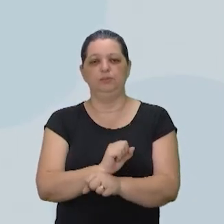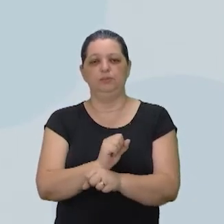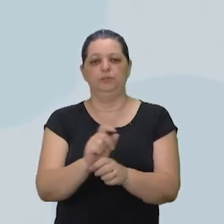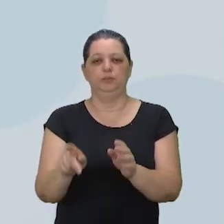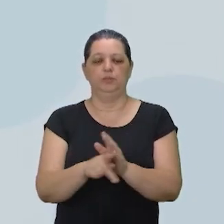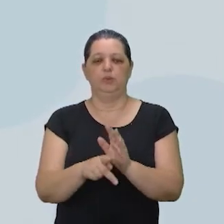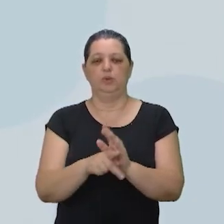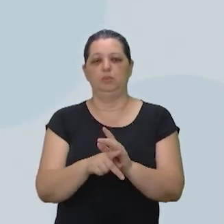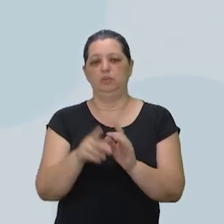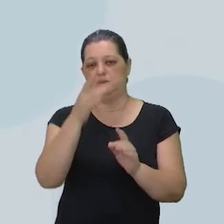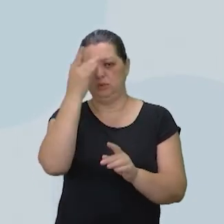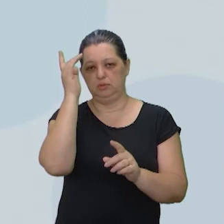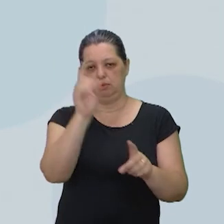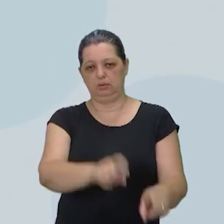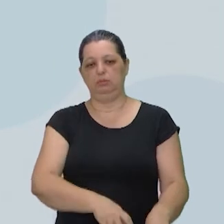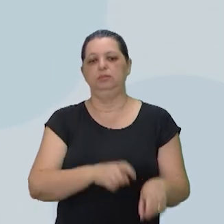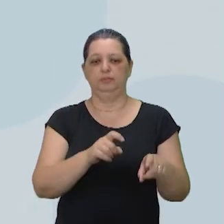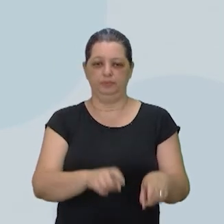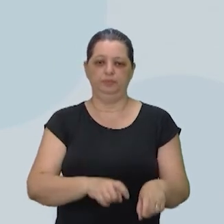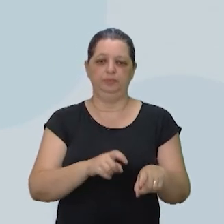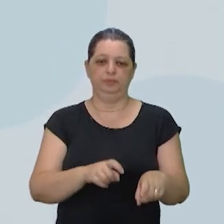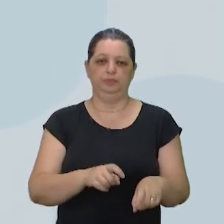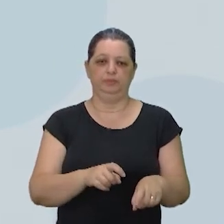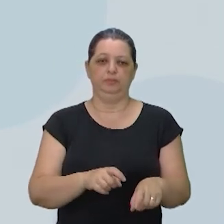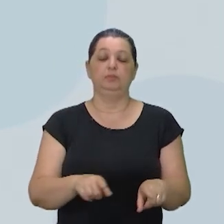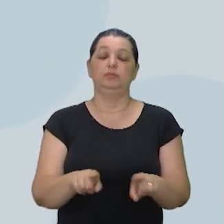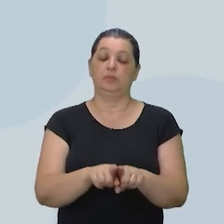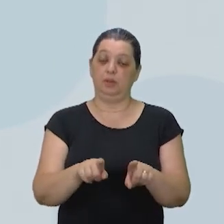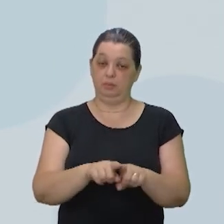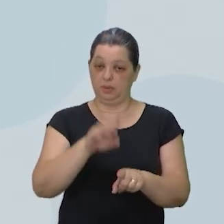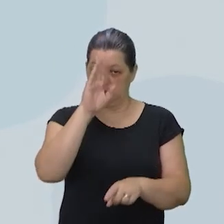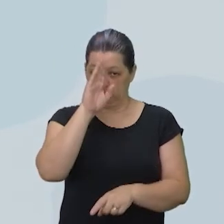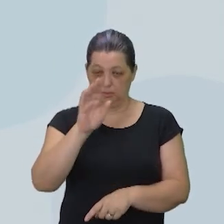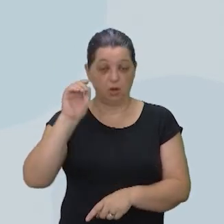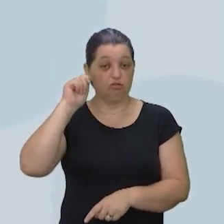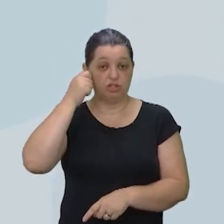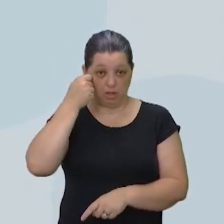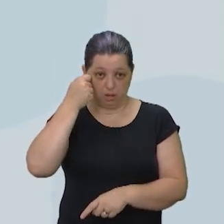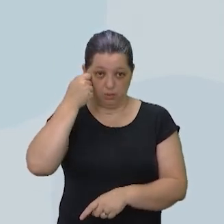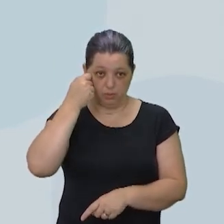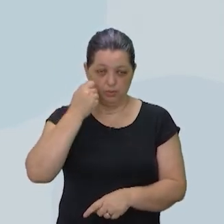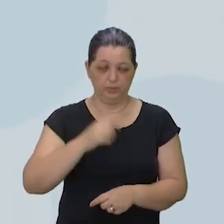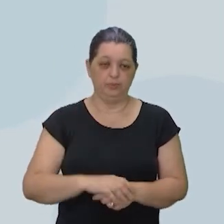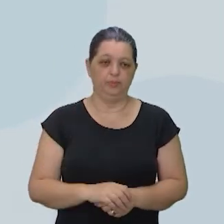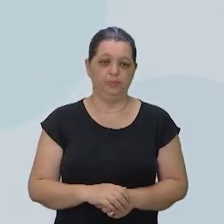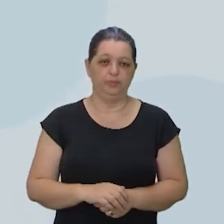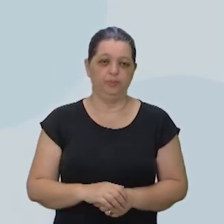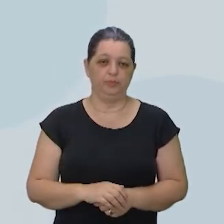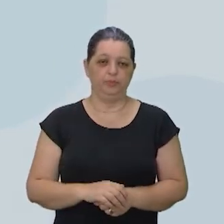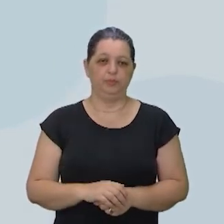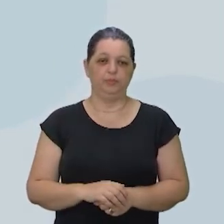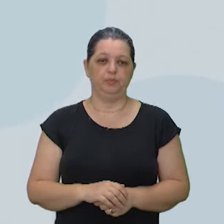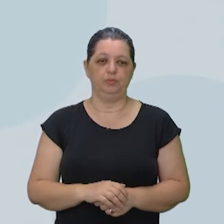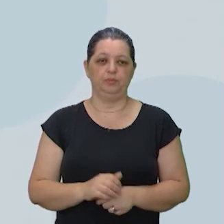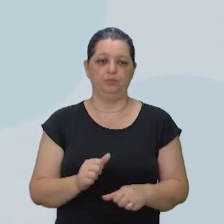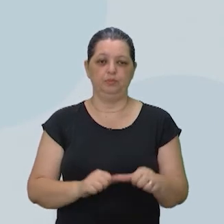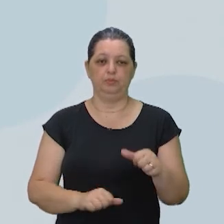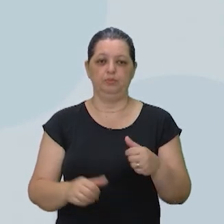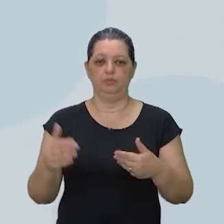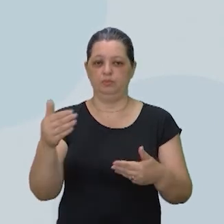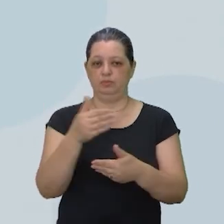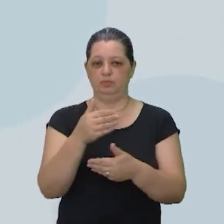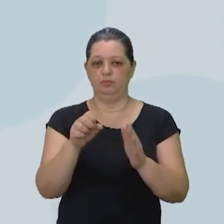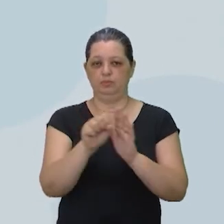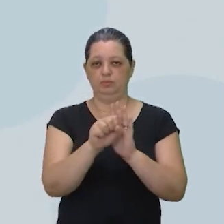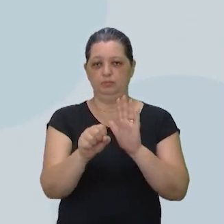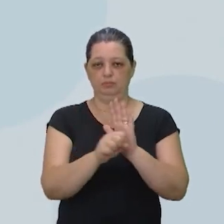e principalmente escravização de negros. Vamos trocar o LED? Vamos trocar o LED. No